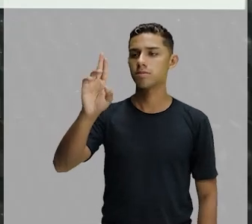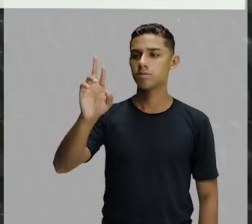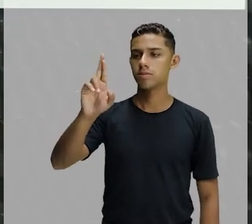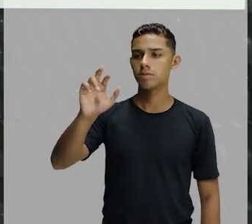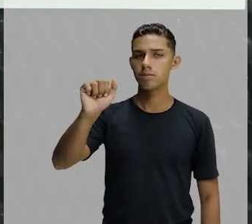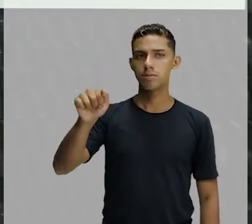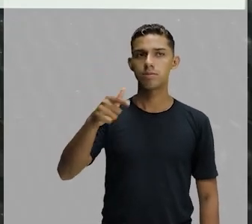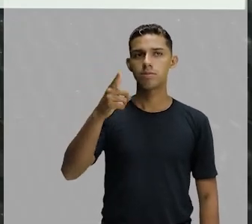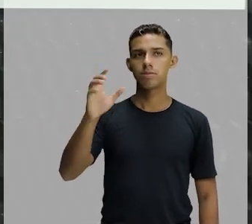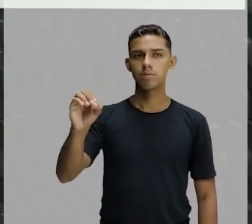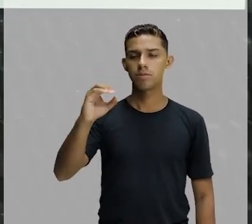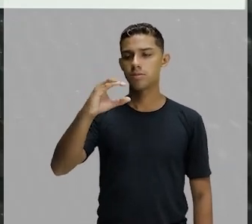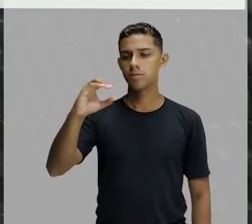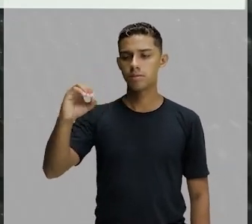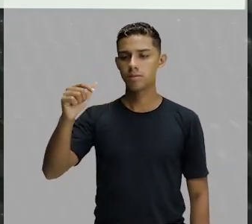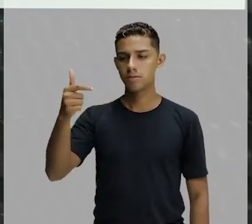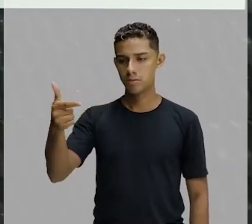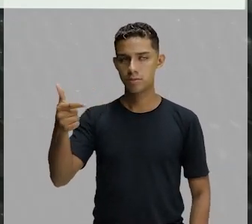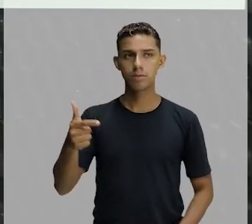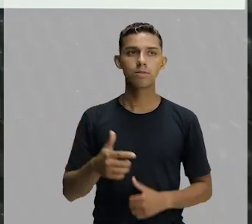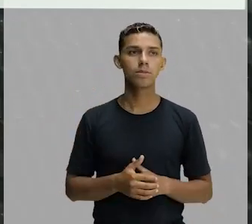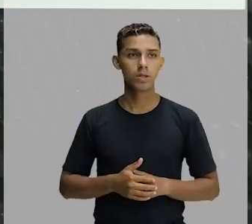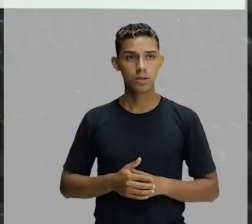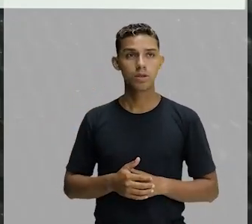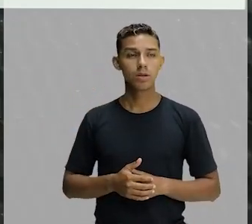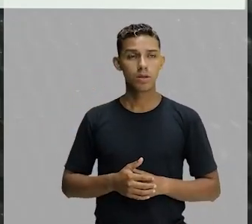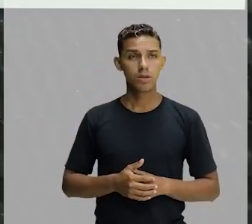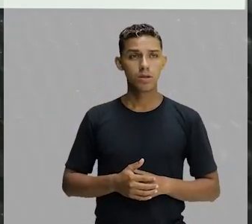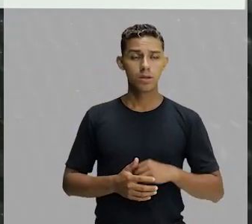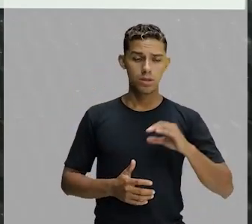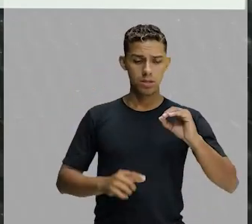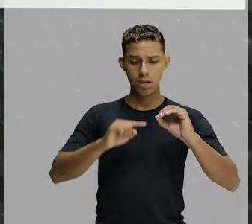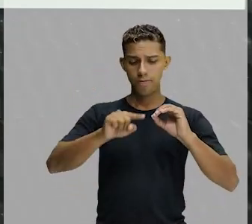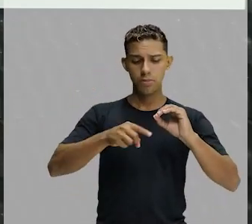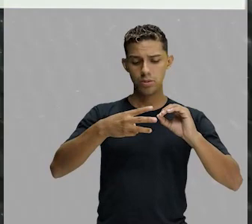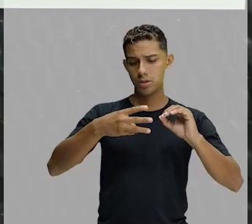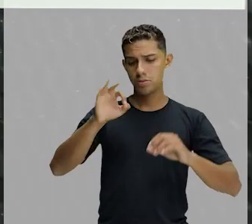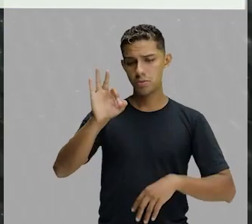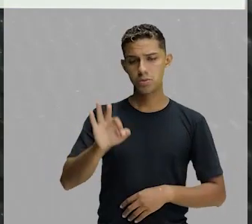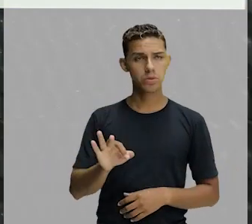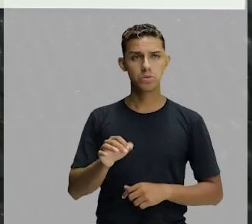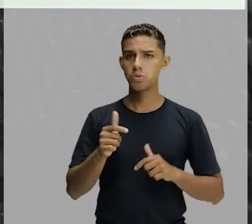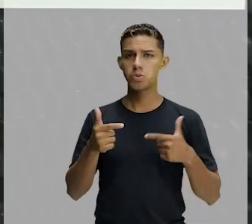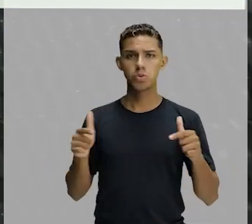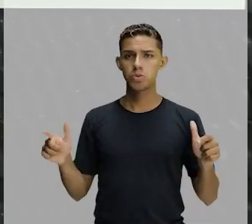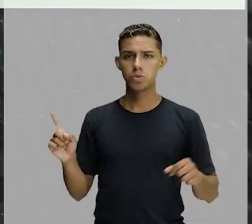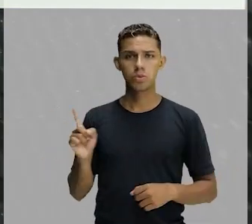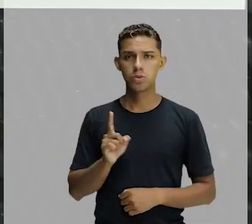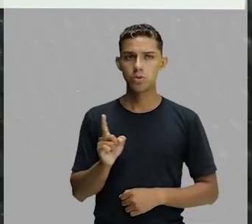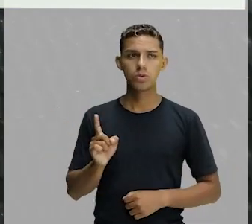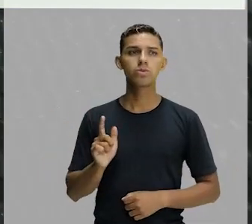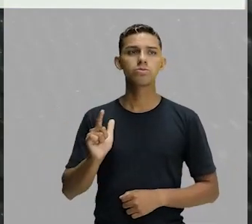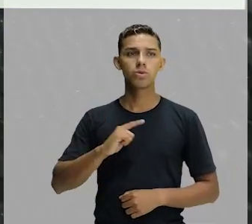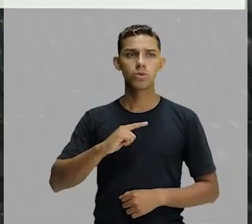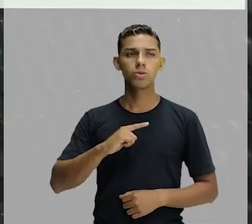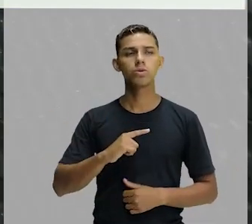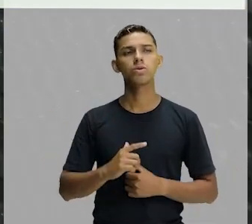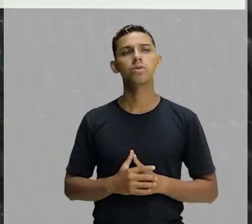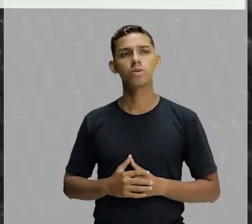CO2. Então, na atmosfera, essa concentração de 0,3% não existe de gás carbônico. Nós só temos